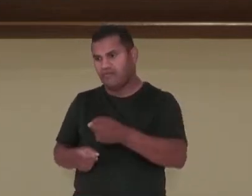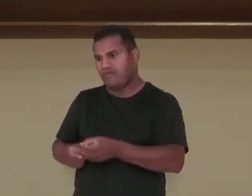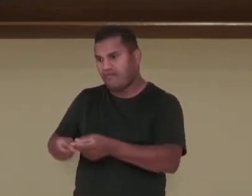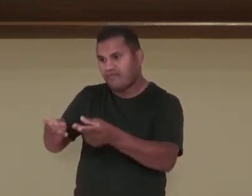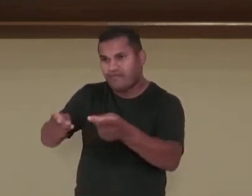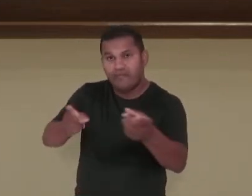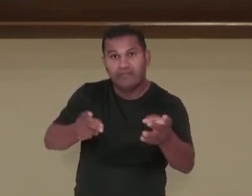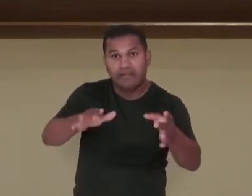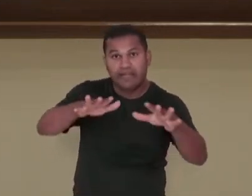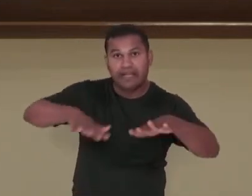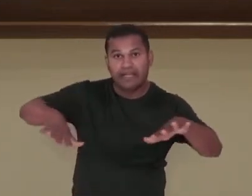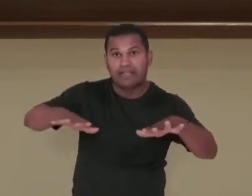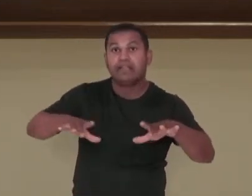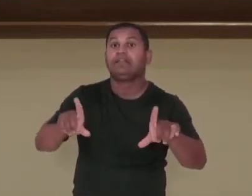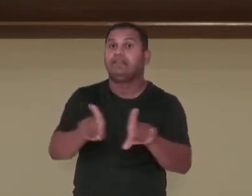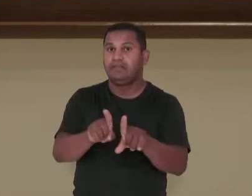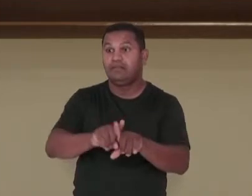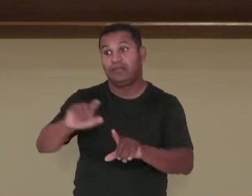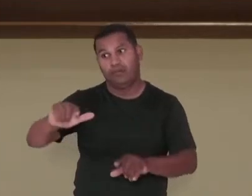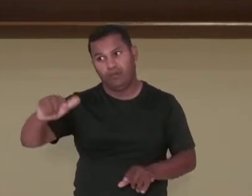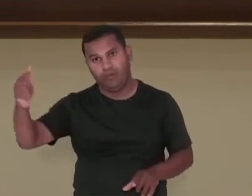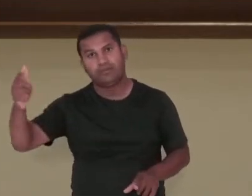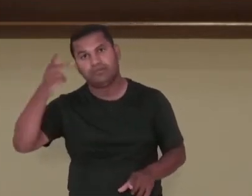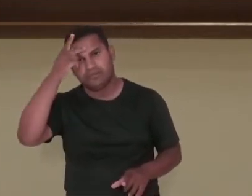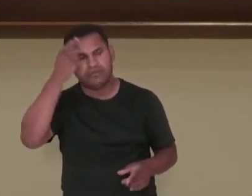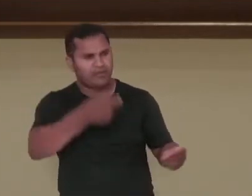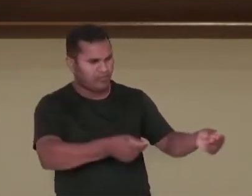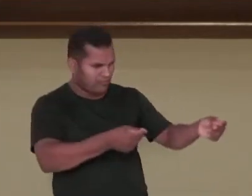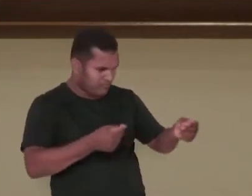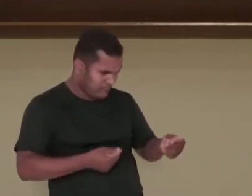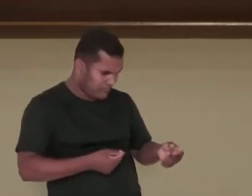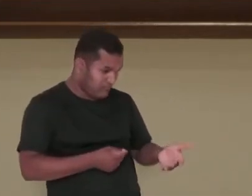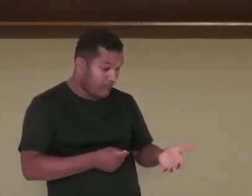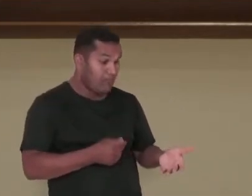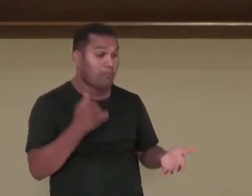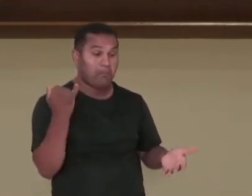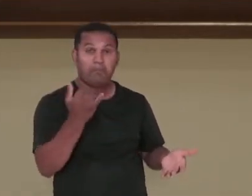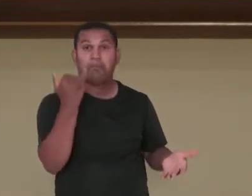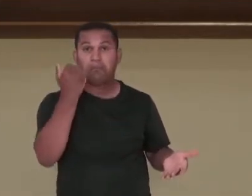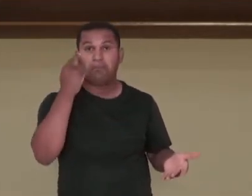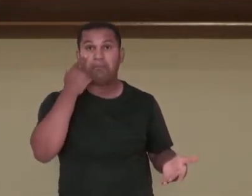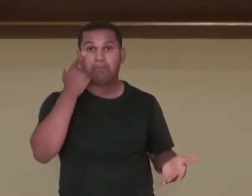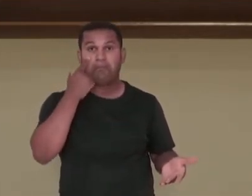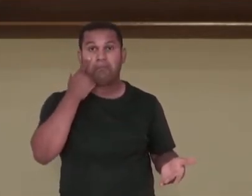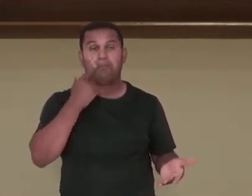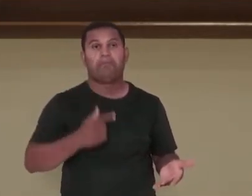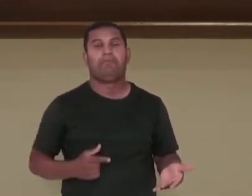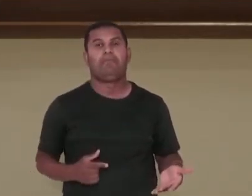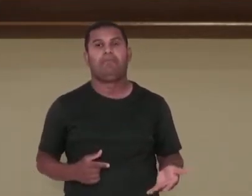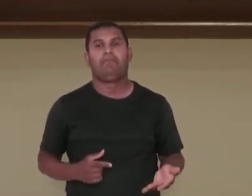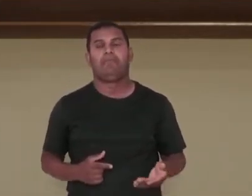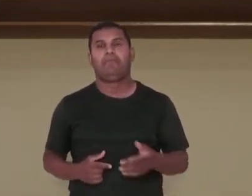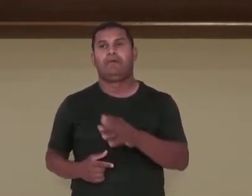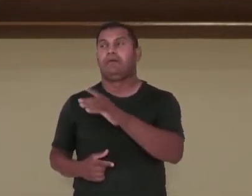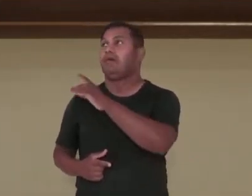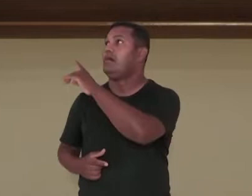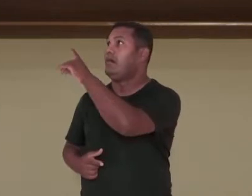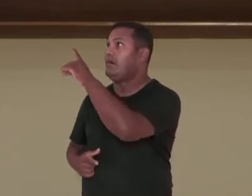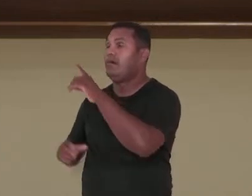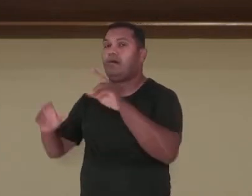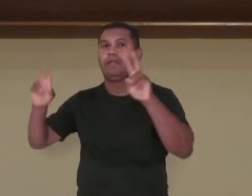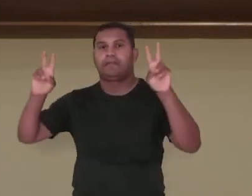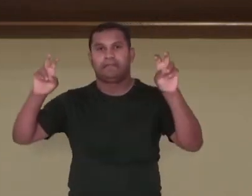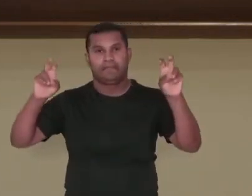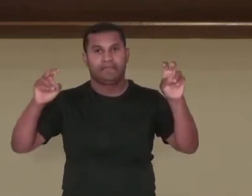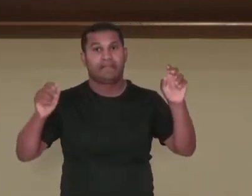essas ideias. Chegamos aqui na nossa atividade. Gente, lê com atenção, copia, responde no caderno e a